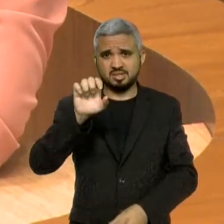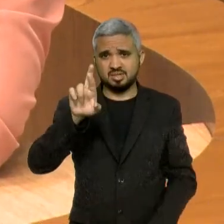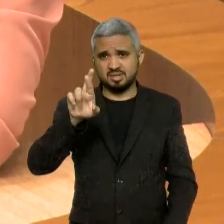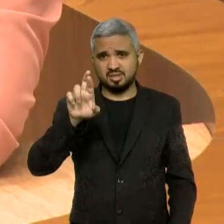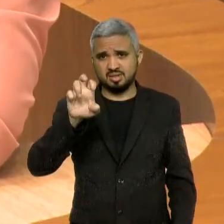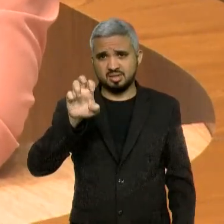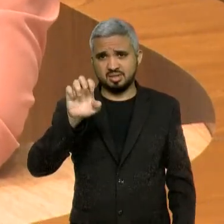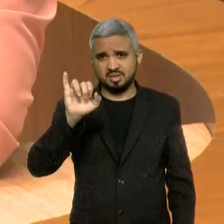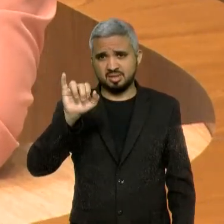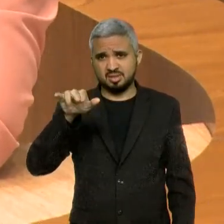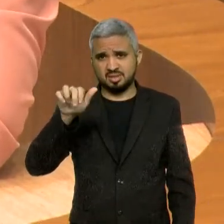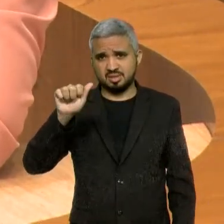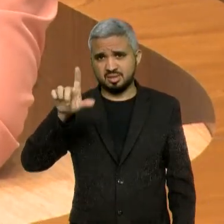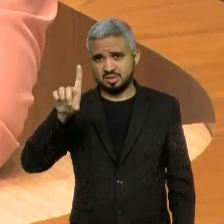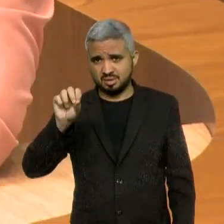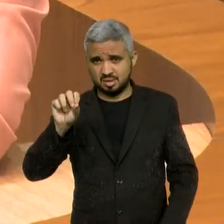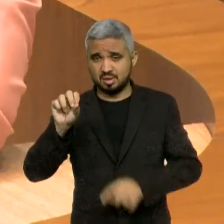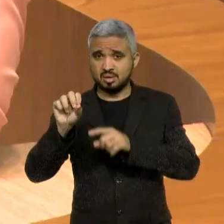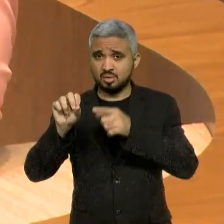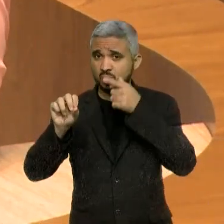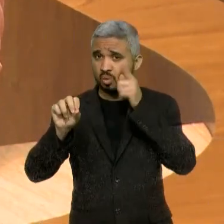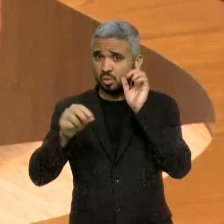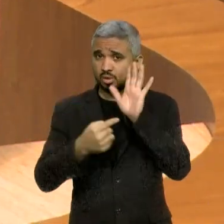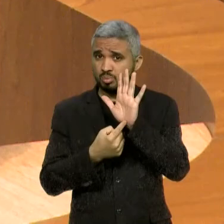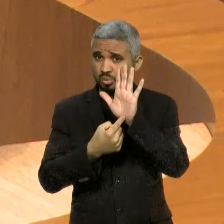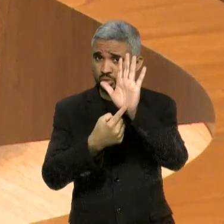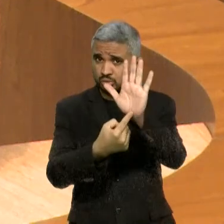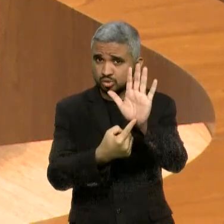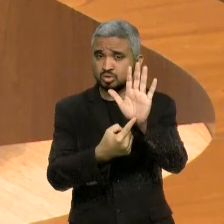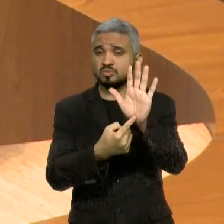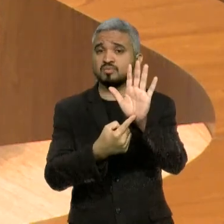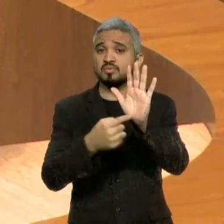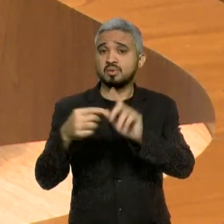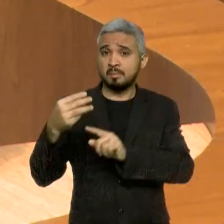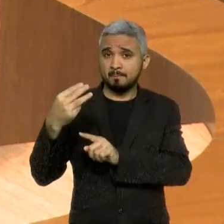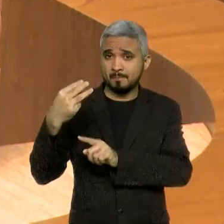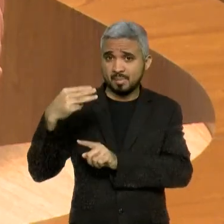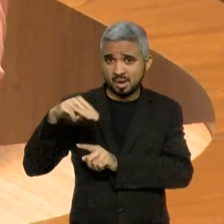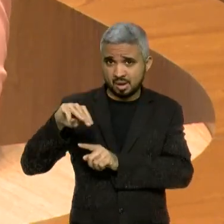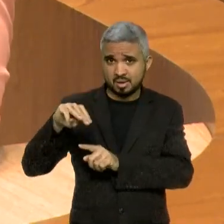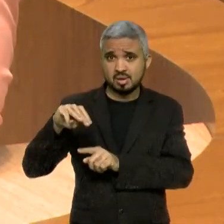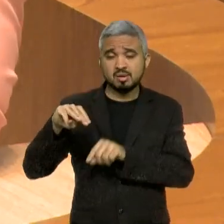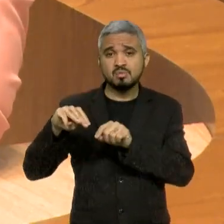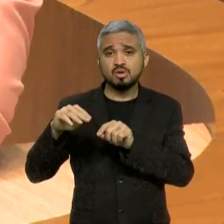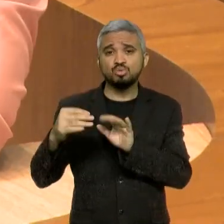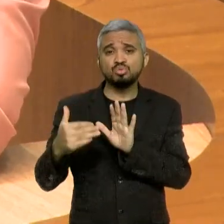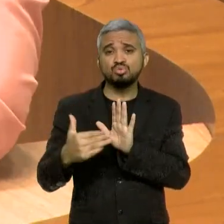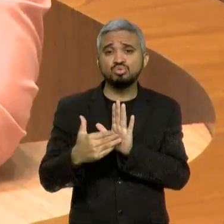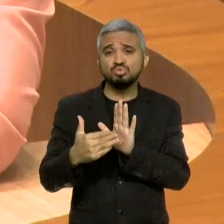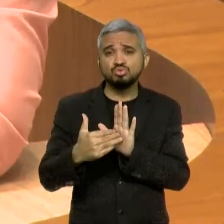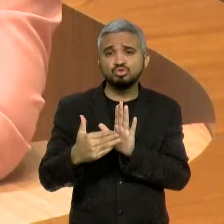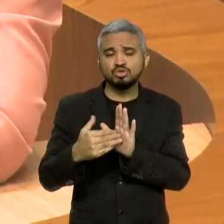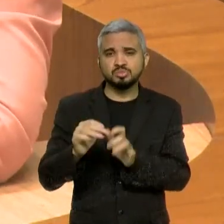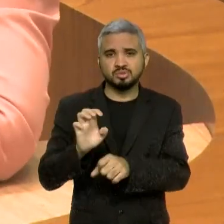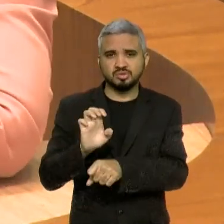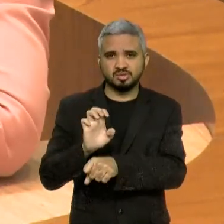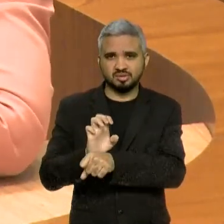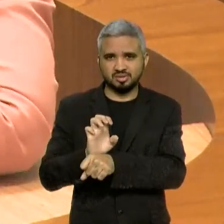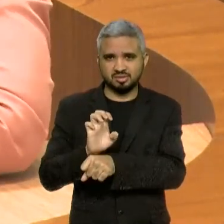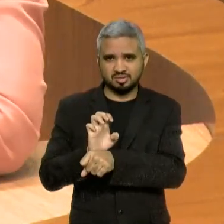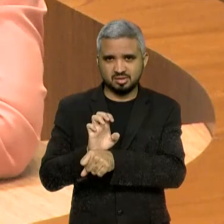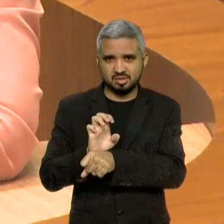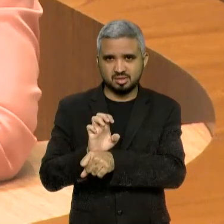Florêncio que eu não sabia um dos últimos estados a reconhecer a reconhecer